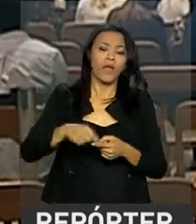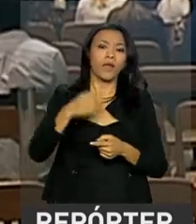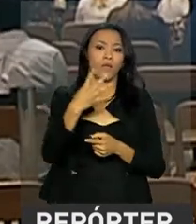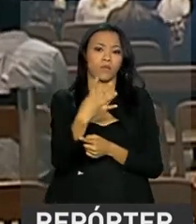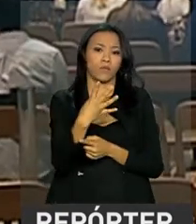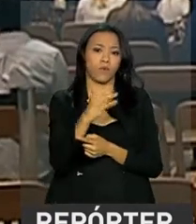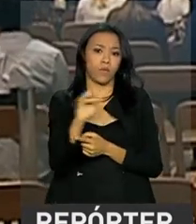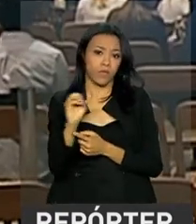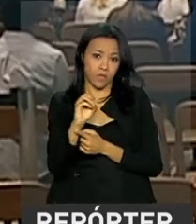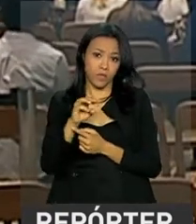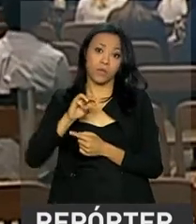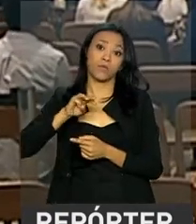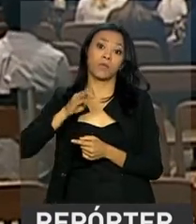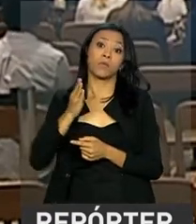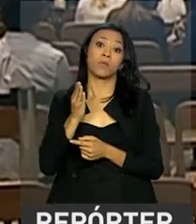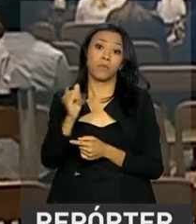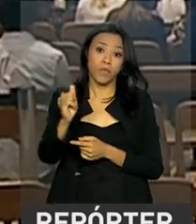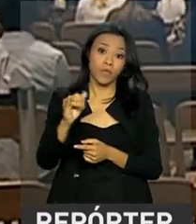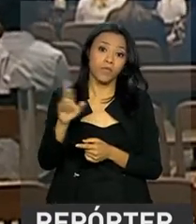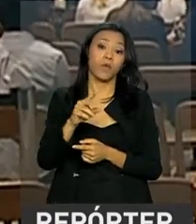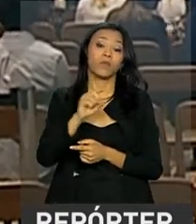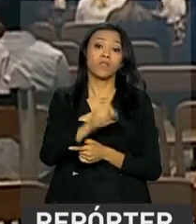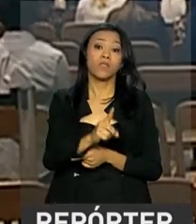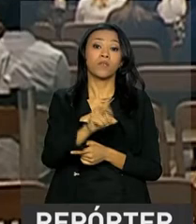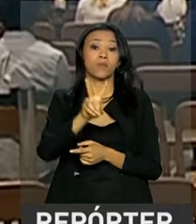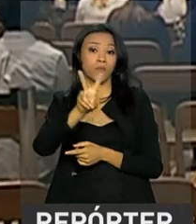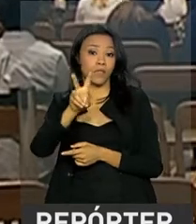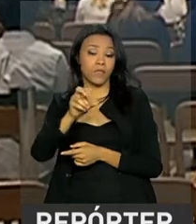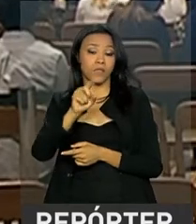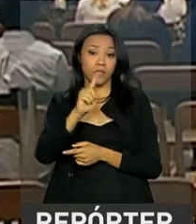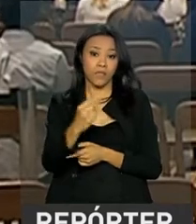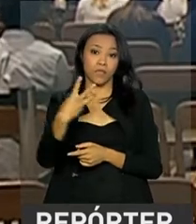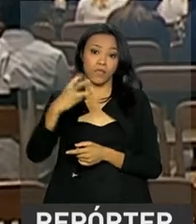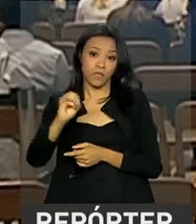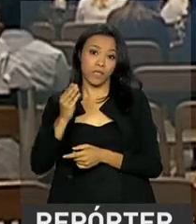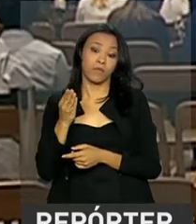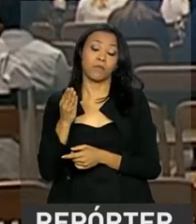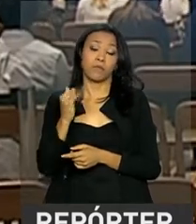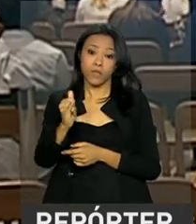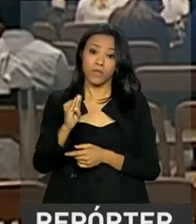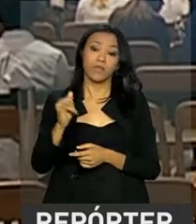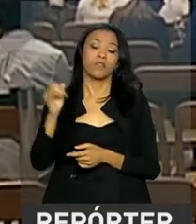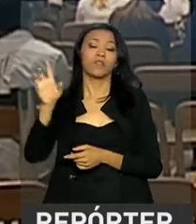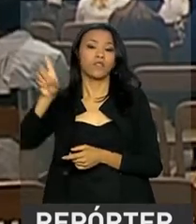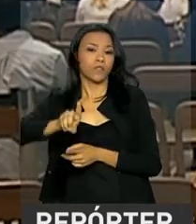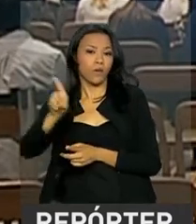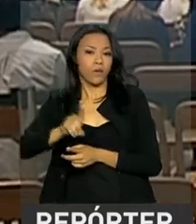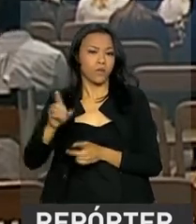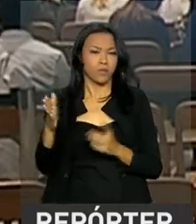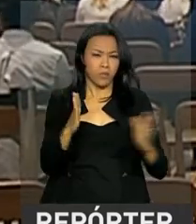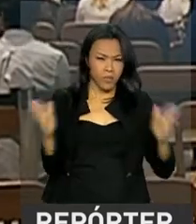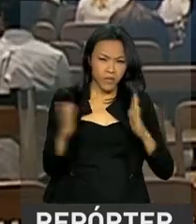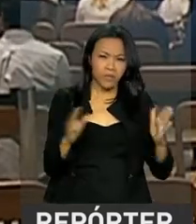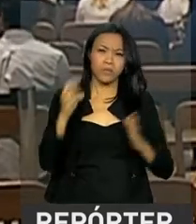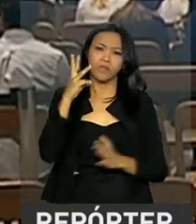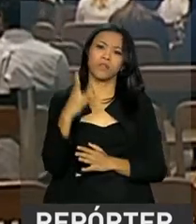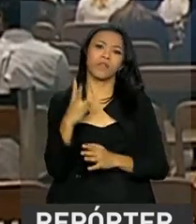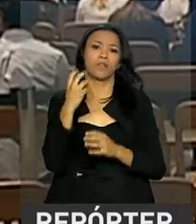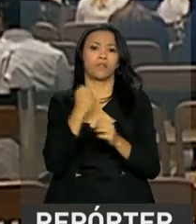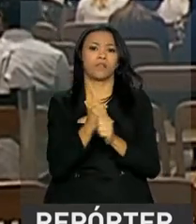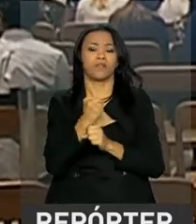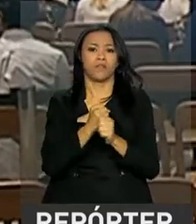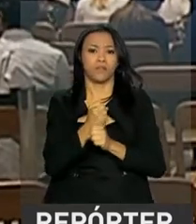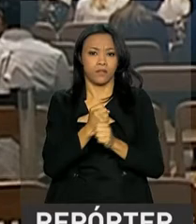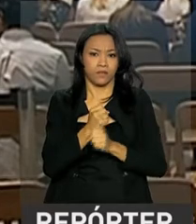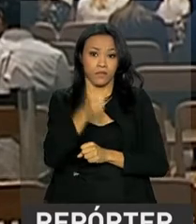reais ou 130 bilhões de dólares, isso num prazo de tempo maior, em 3 décadas. Agora, uma coisa que